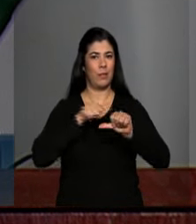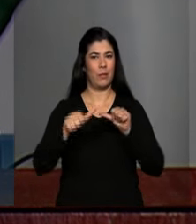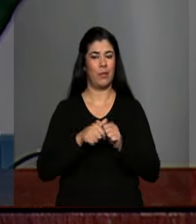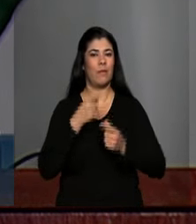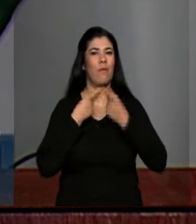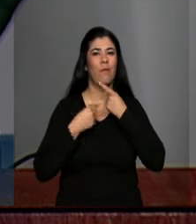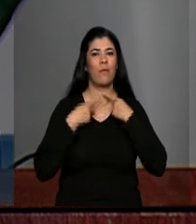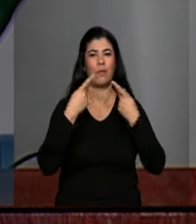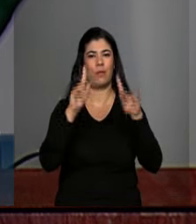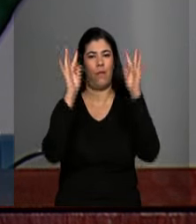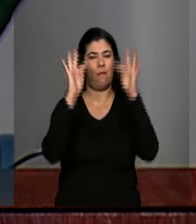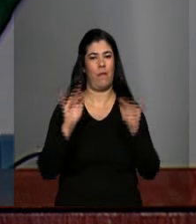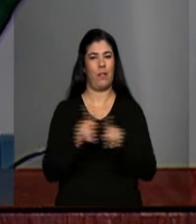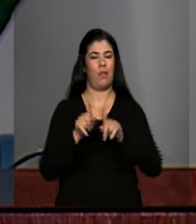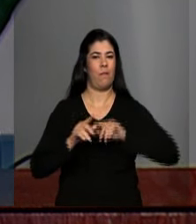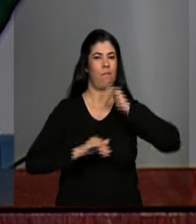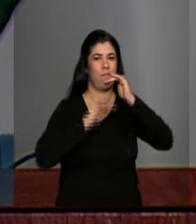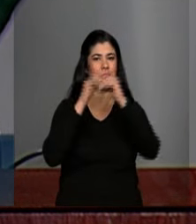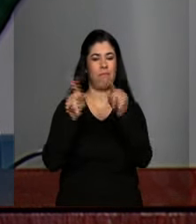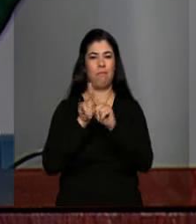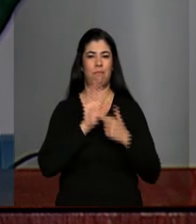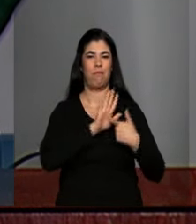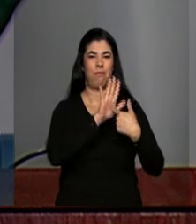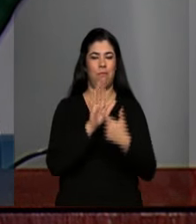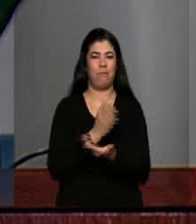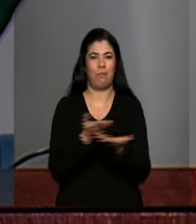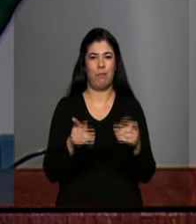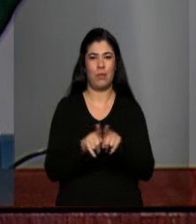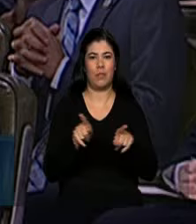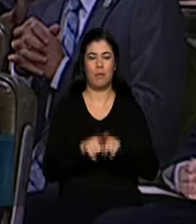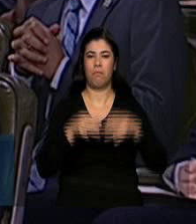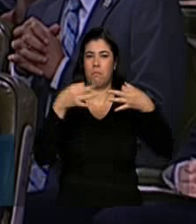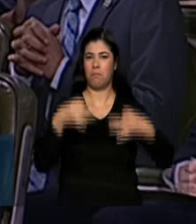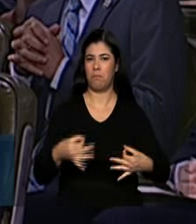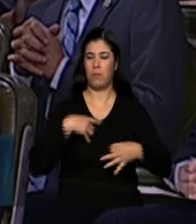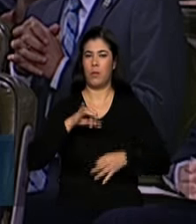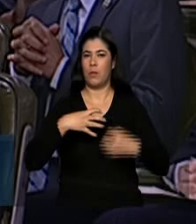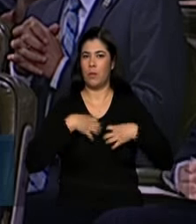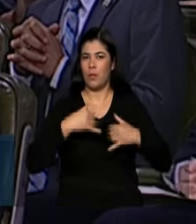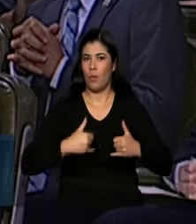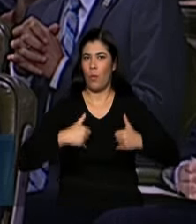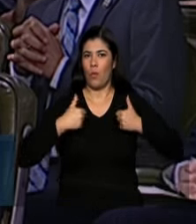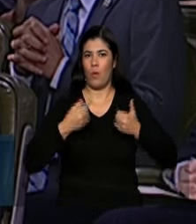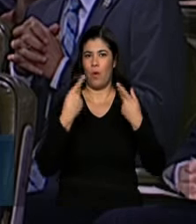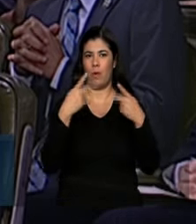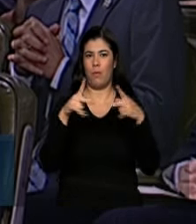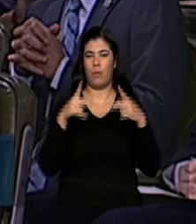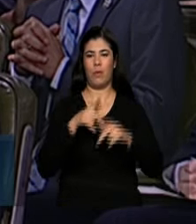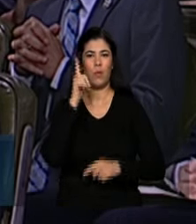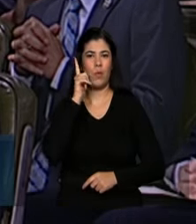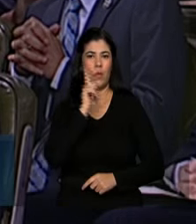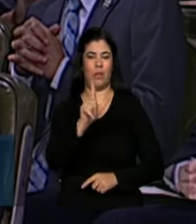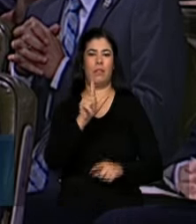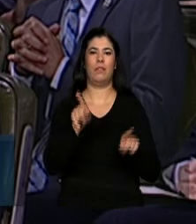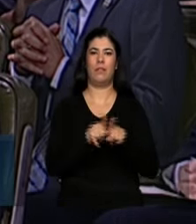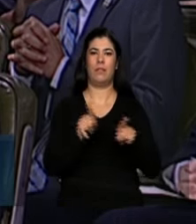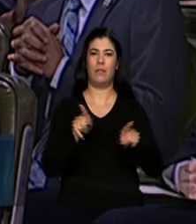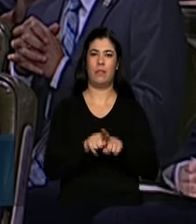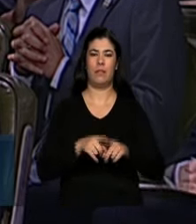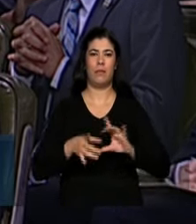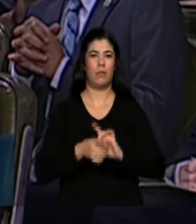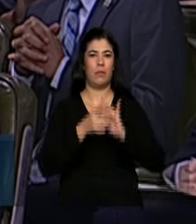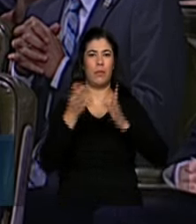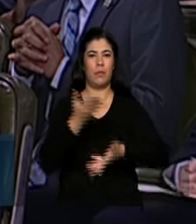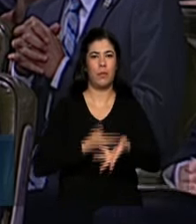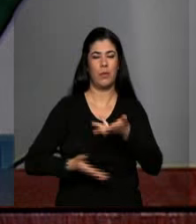de felicidades e de sucesso, manifestando-lhes o justificável orgulho que sentem por sua conquista e pela sua